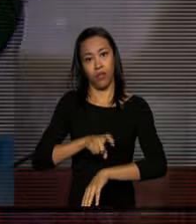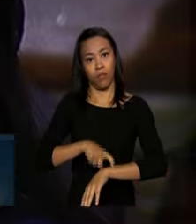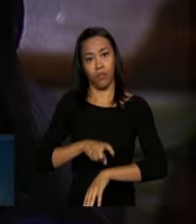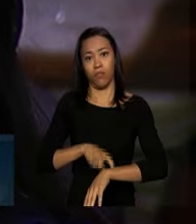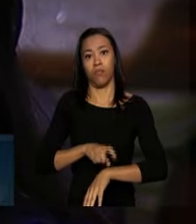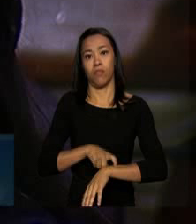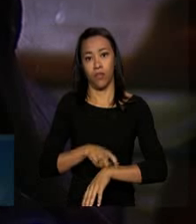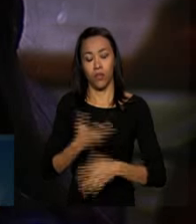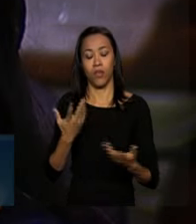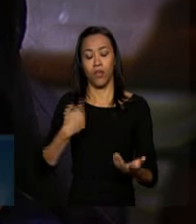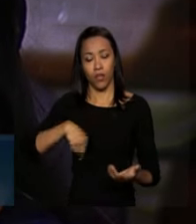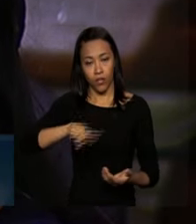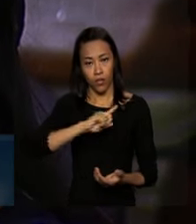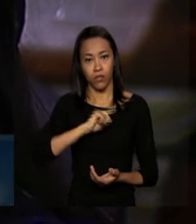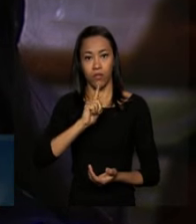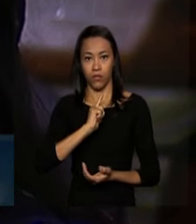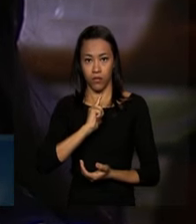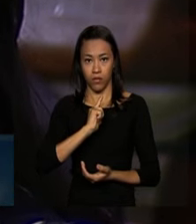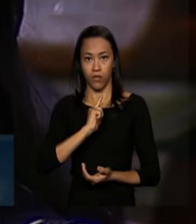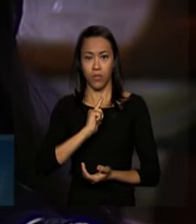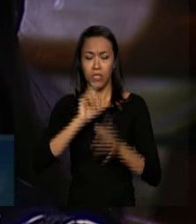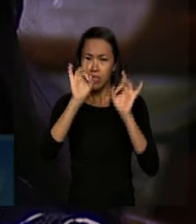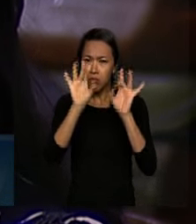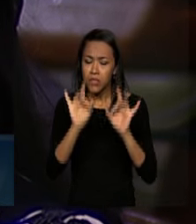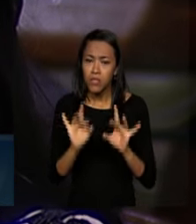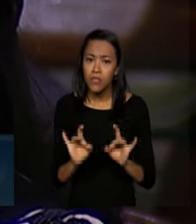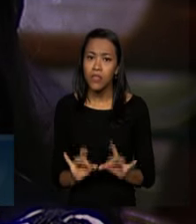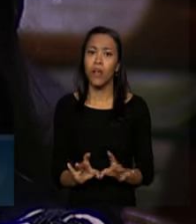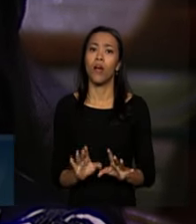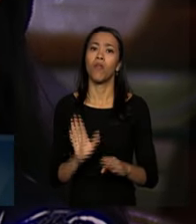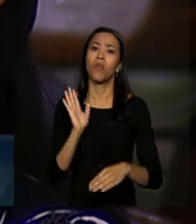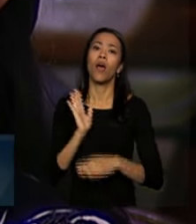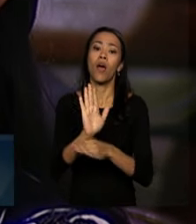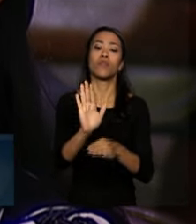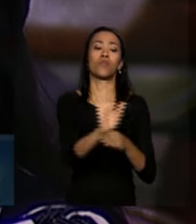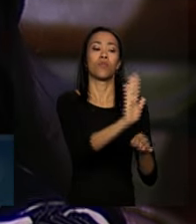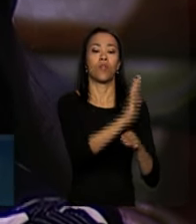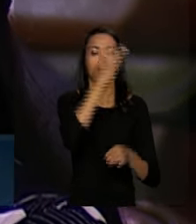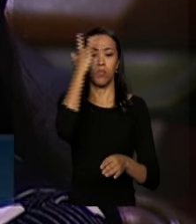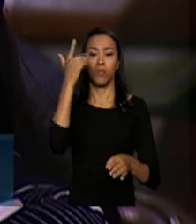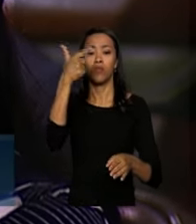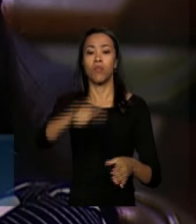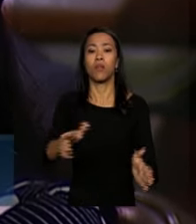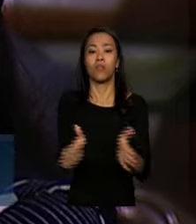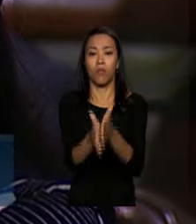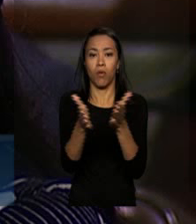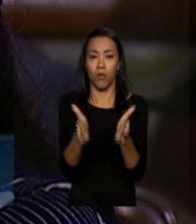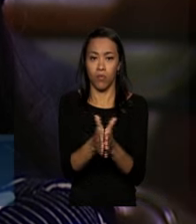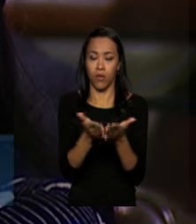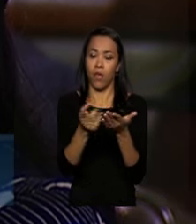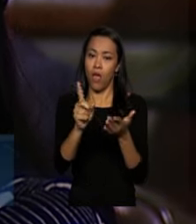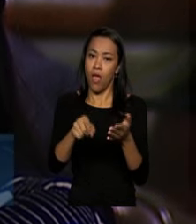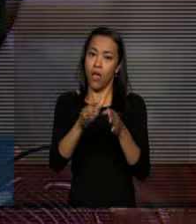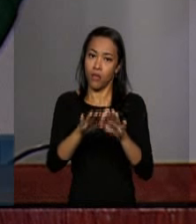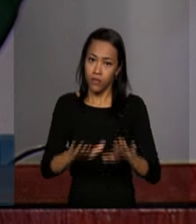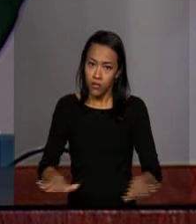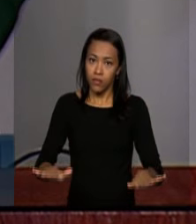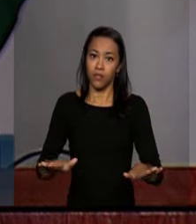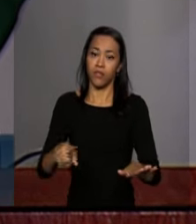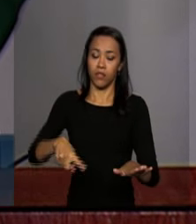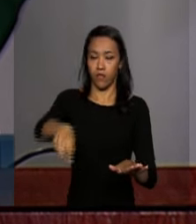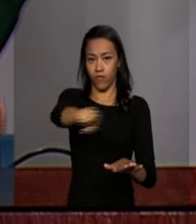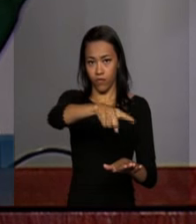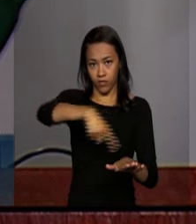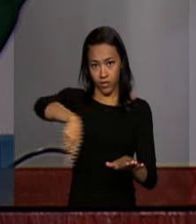riqueza, de maneira virtuosa, especialmente em benefício dos carentes. Assim, de resto, já procederam